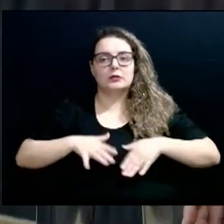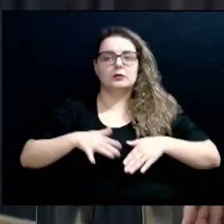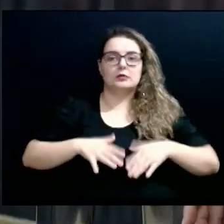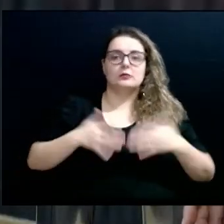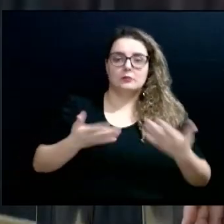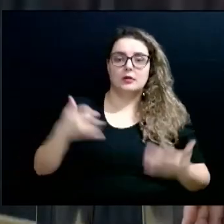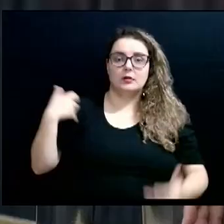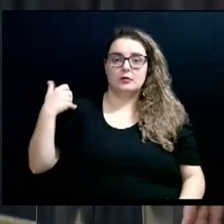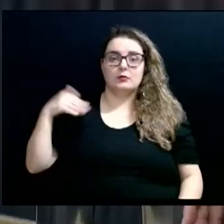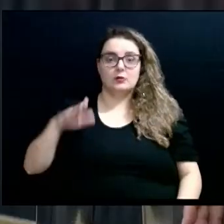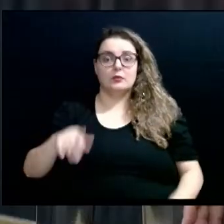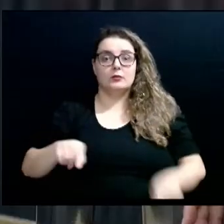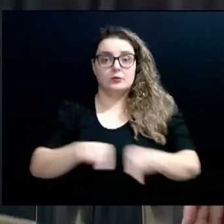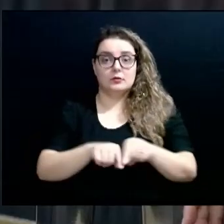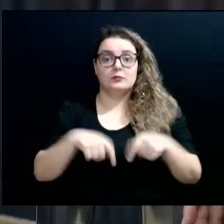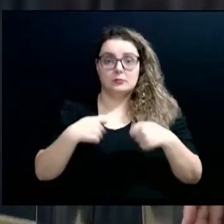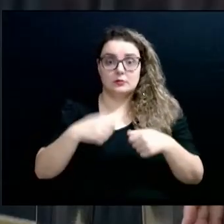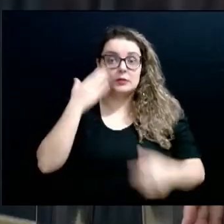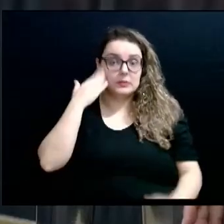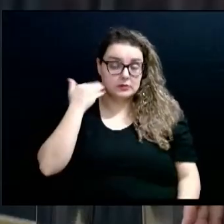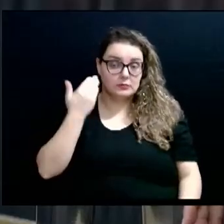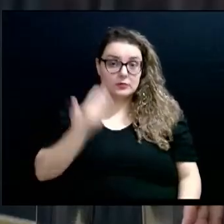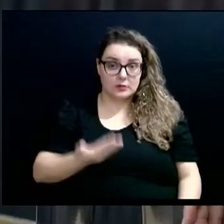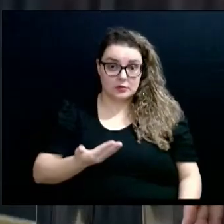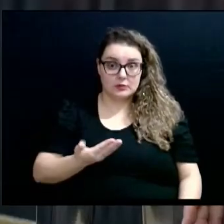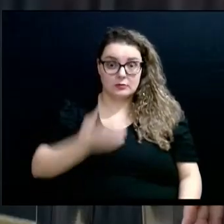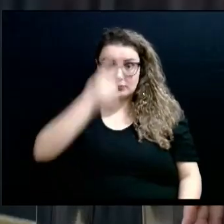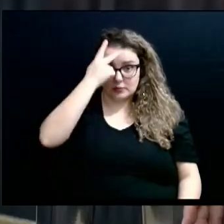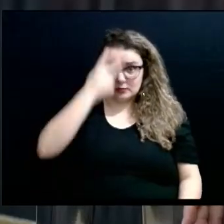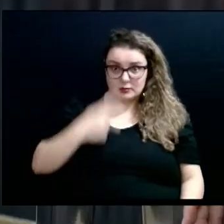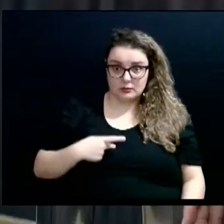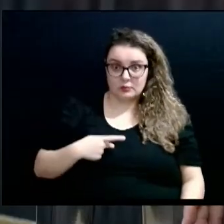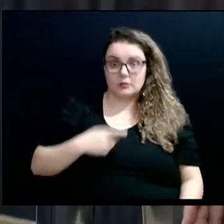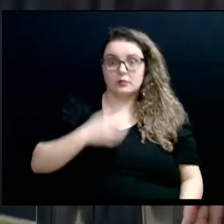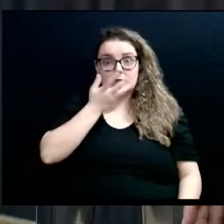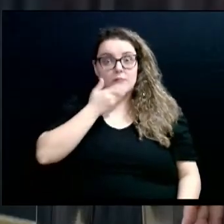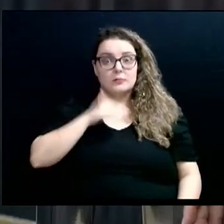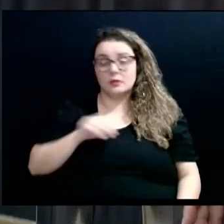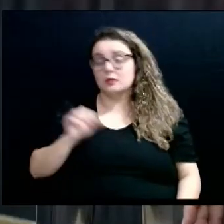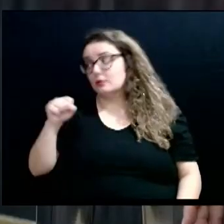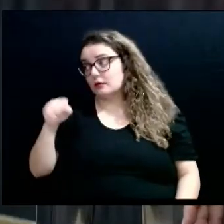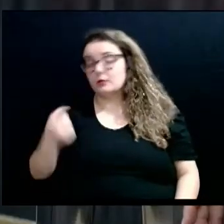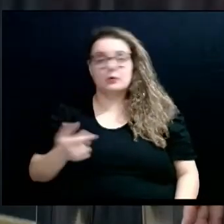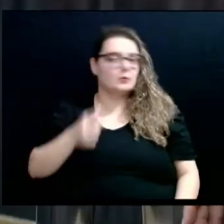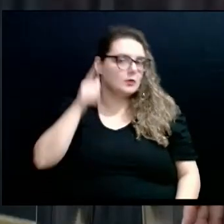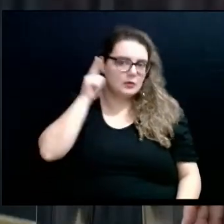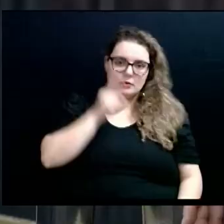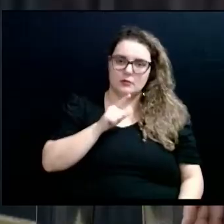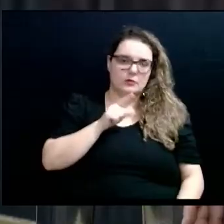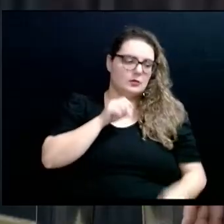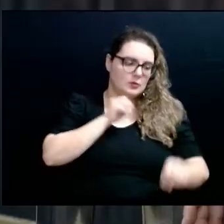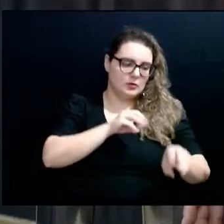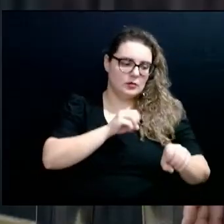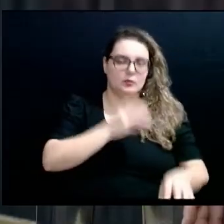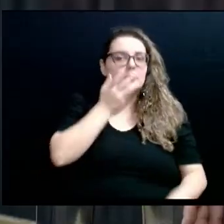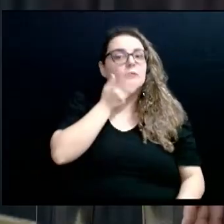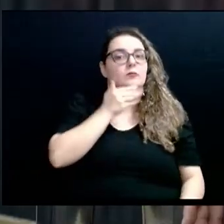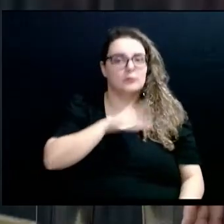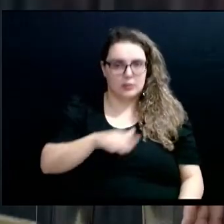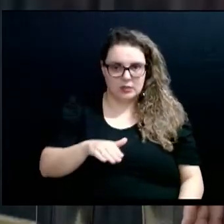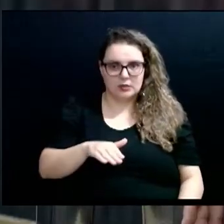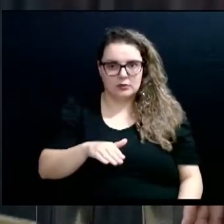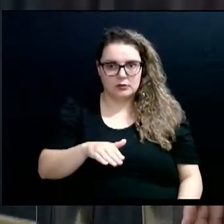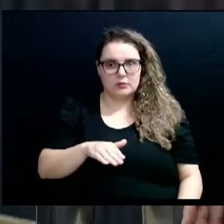precisa saber fazer isso. Exato. Por ele e pela criança. Porque ele não vai conseguir ensinar e ajudar uma criança a se acalmar e